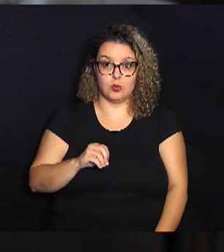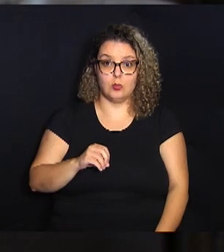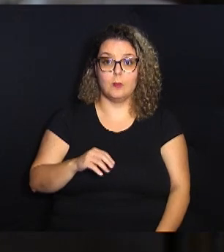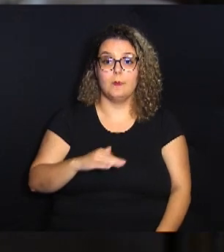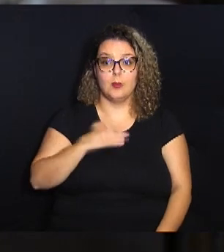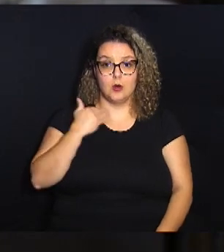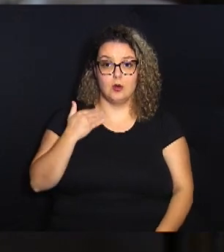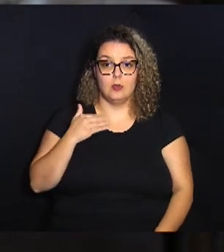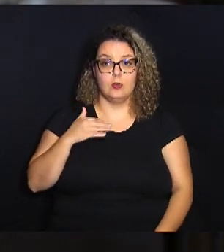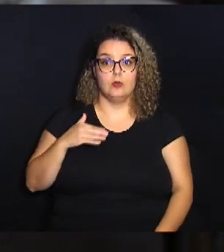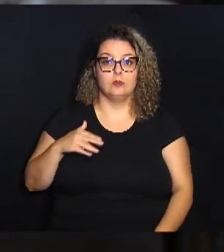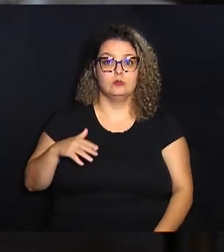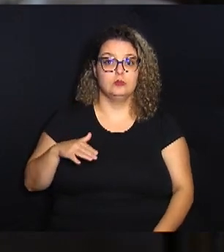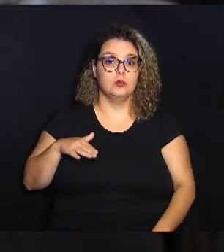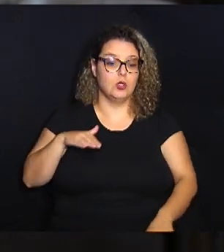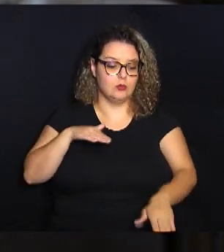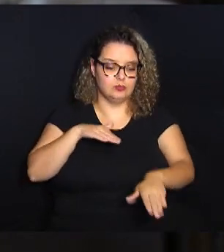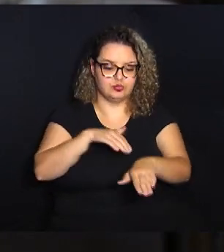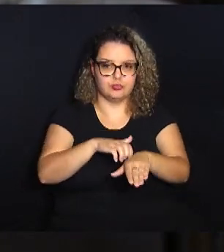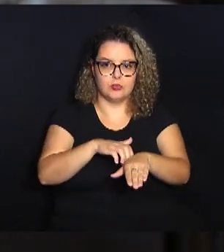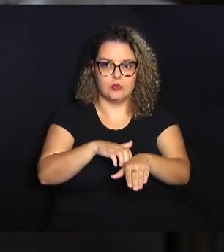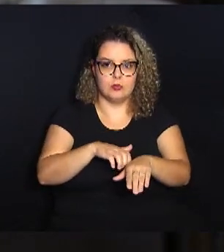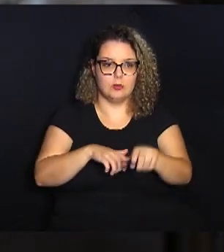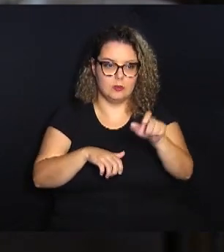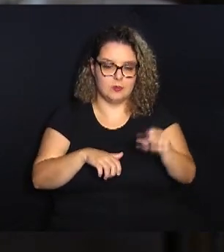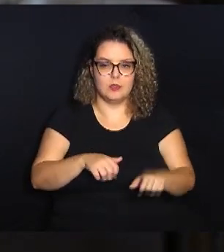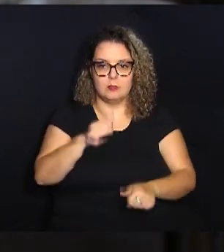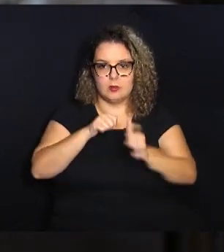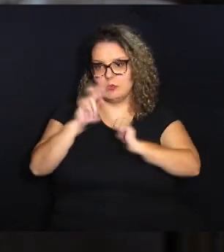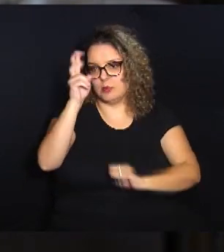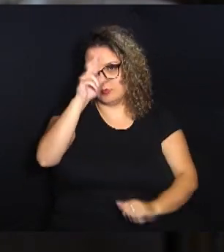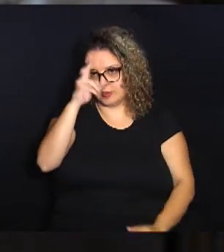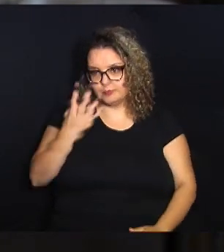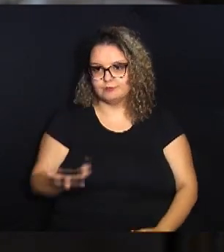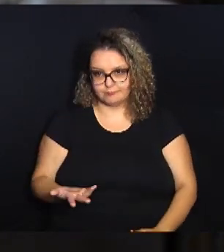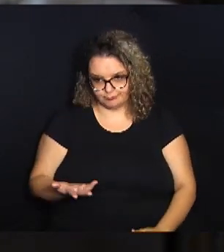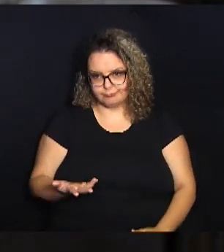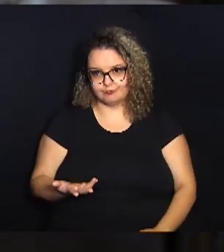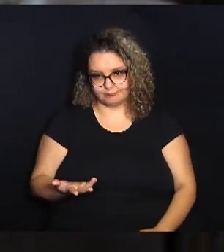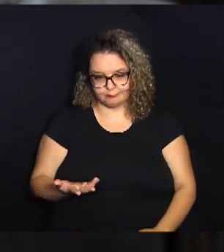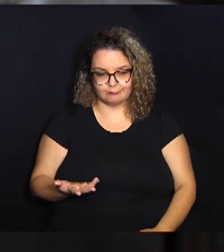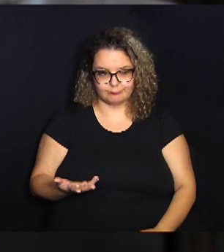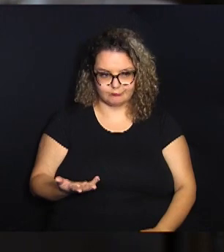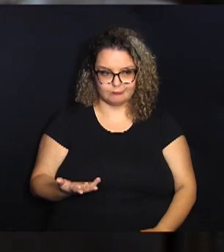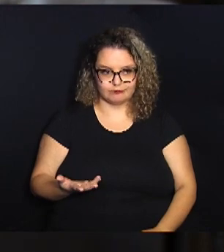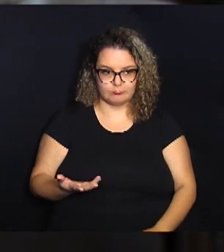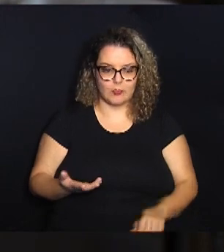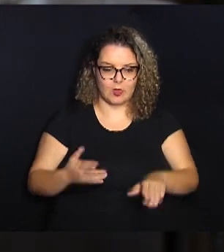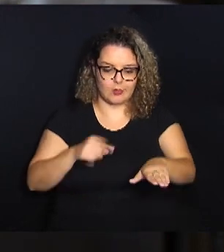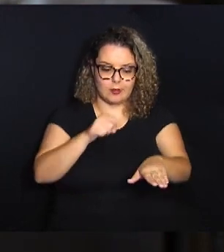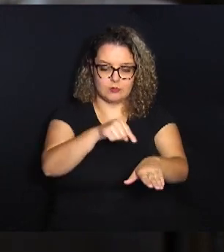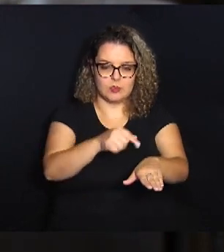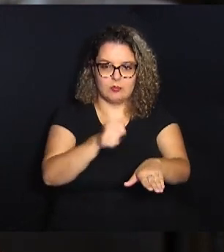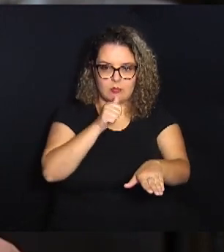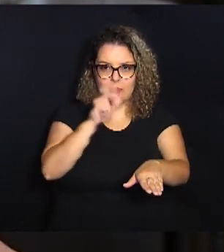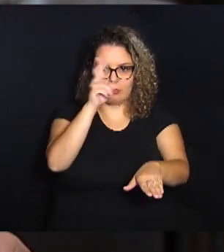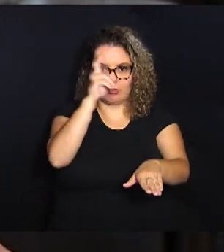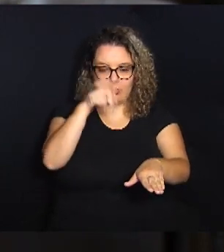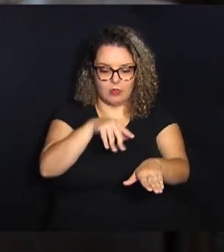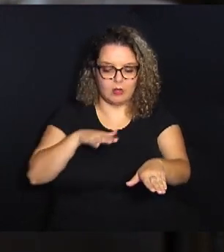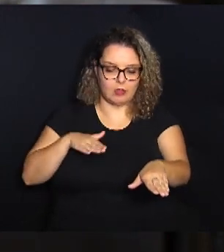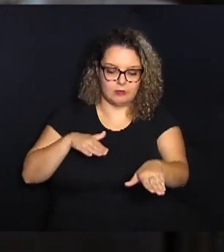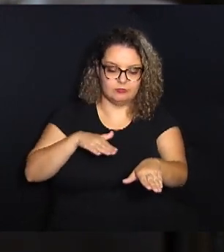trânsito provocado por um indivíduo alcoolizado. E as estatísticas mostram que